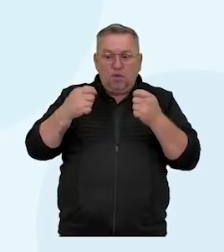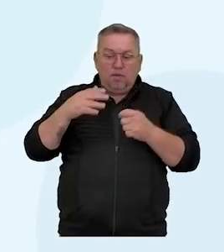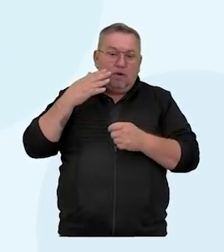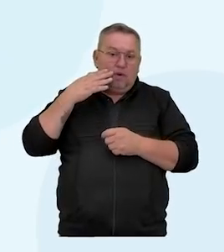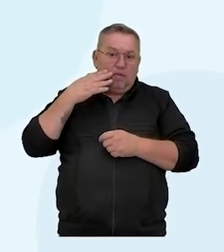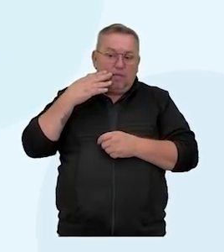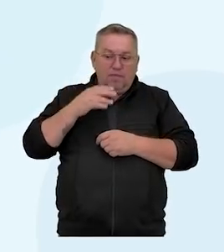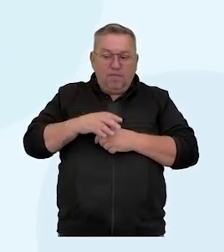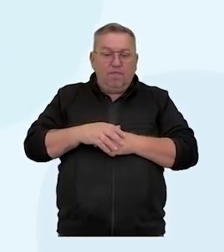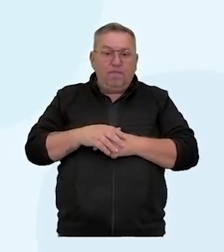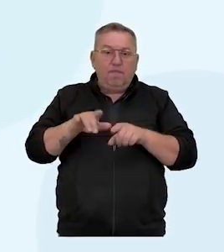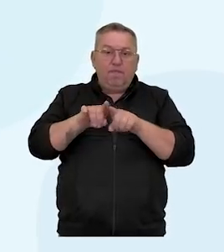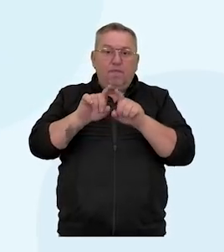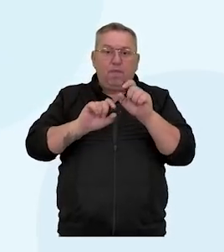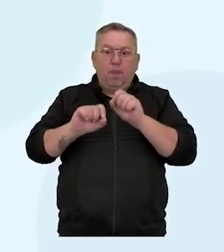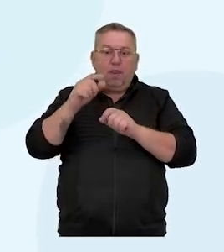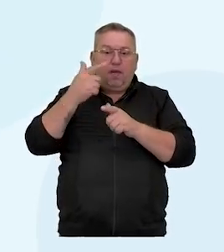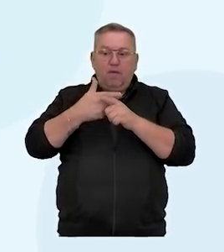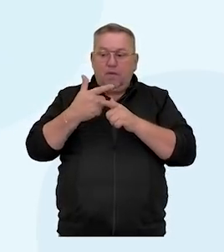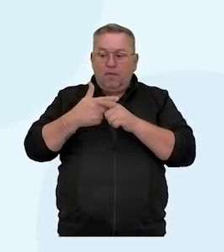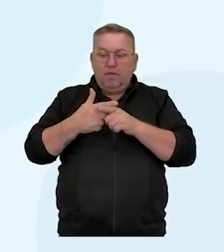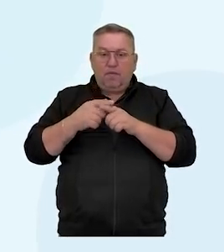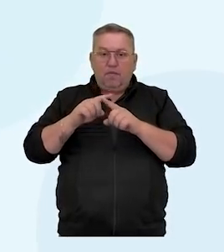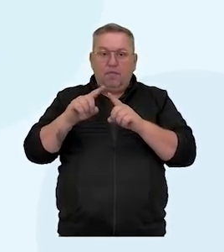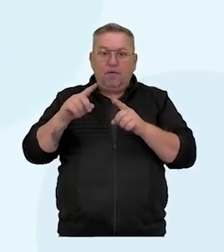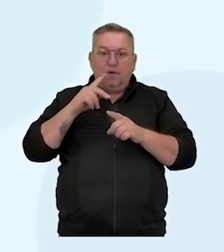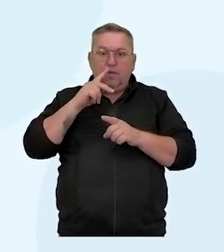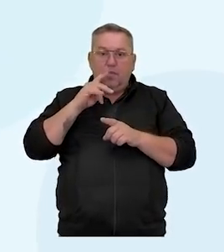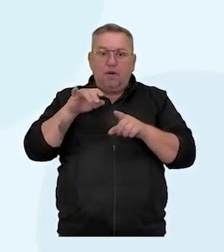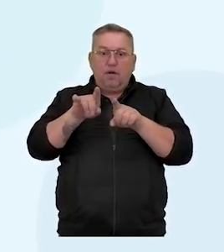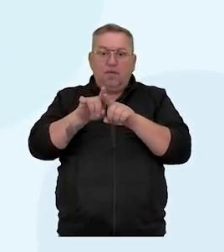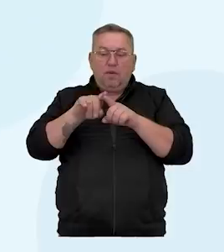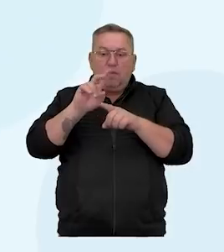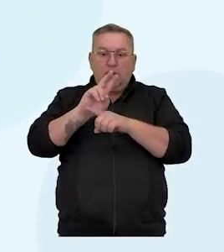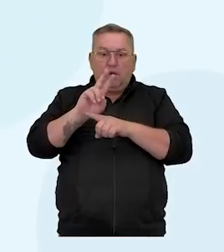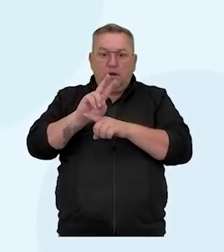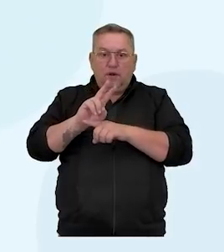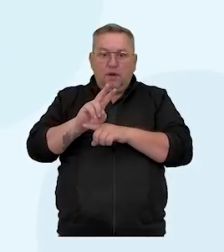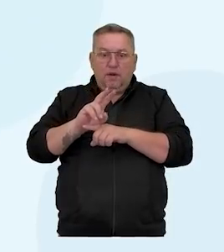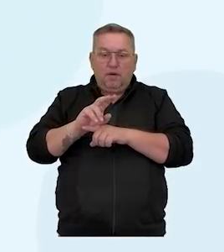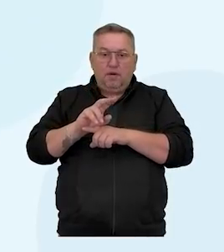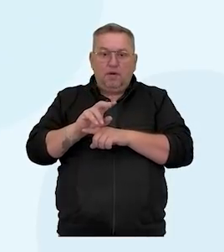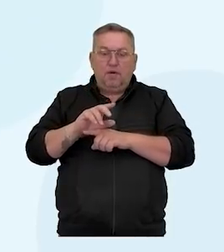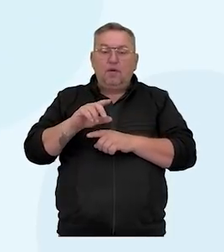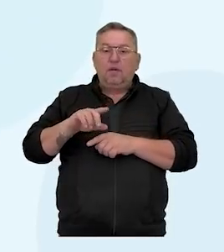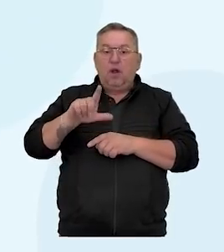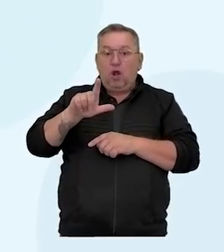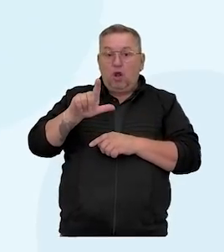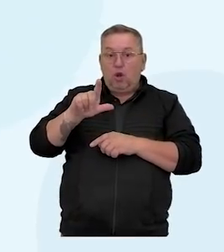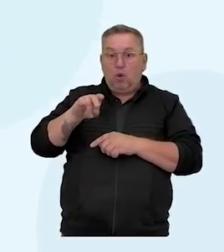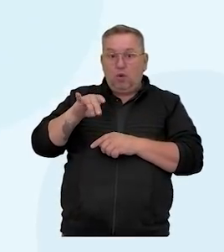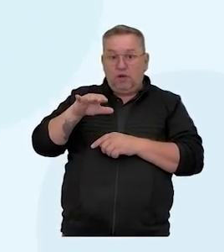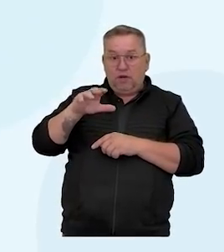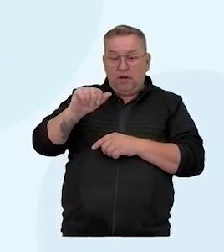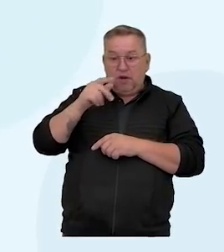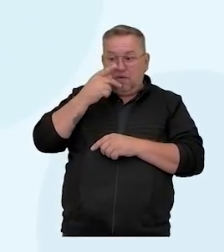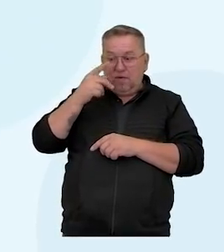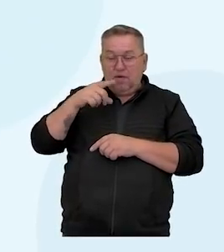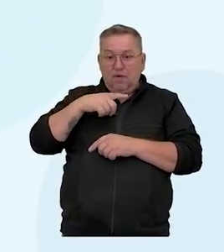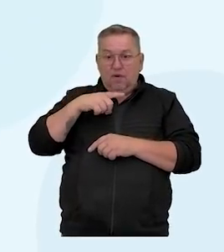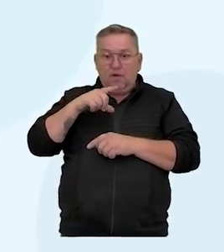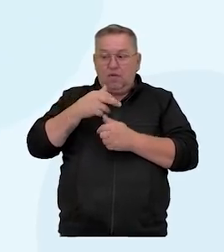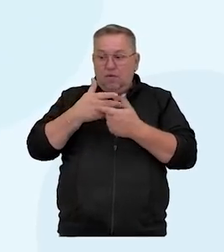saber que existe esse controle, porque isso protege. O papel dos pais é proteger. Luciana diz que existem sim algumas